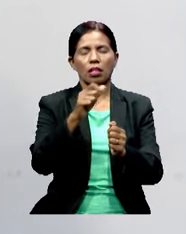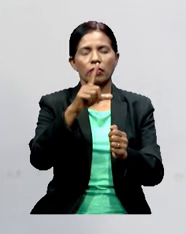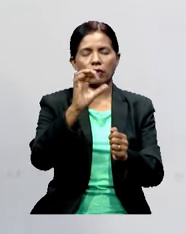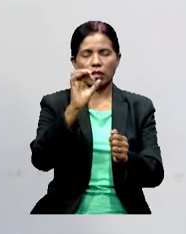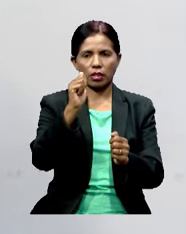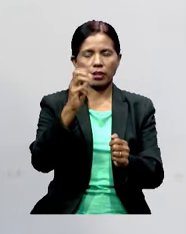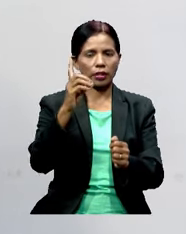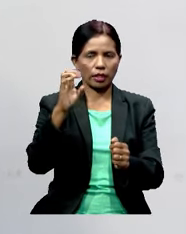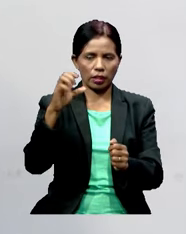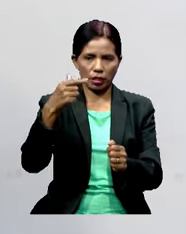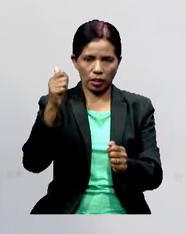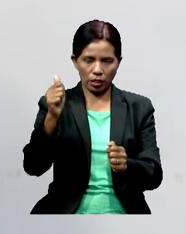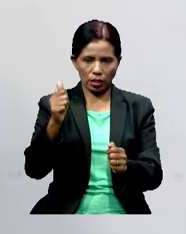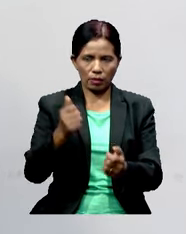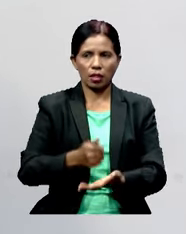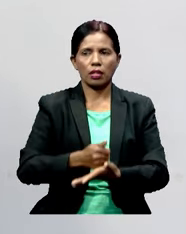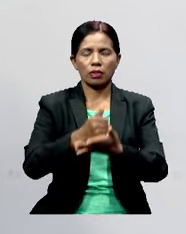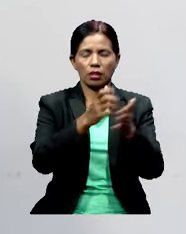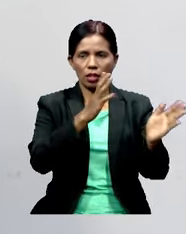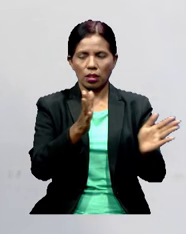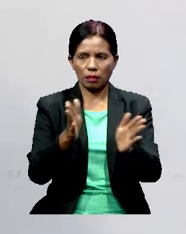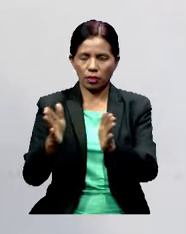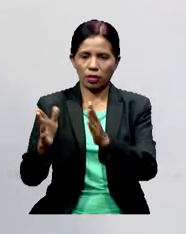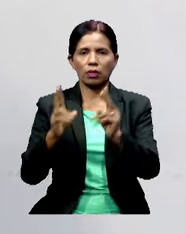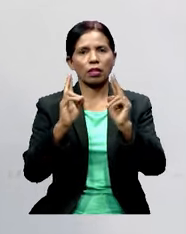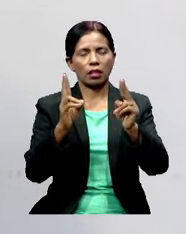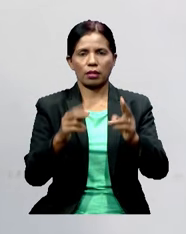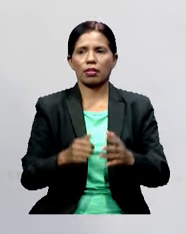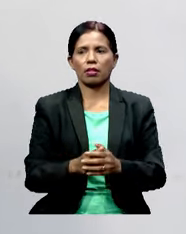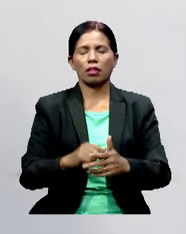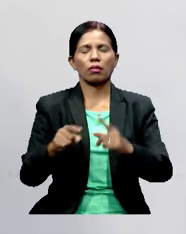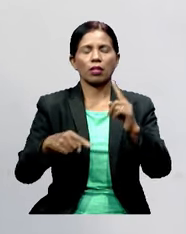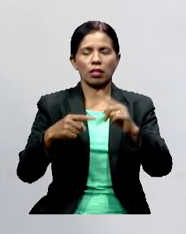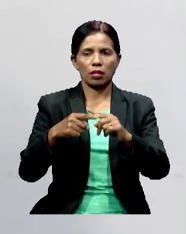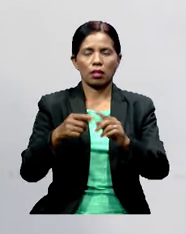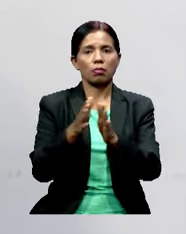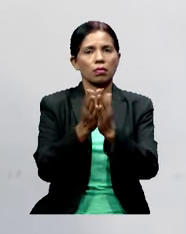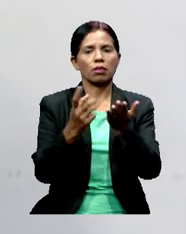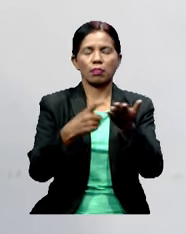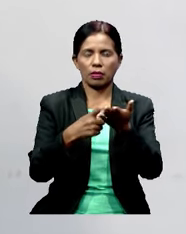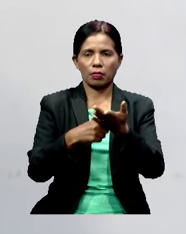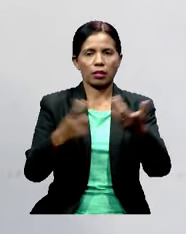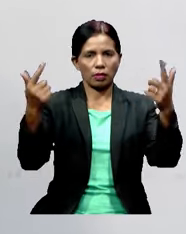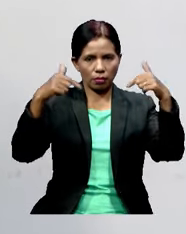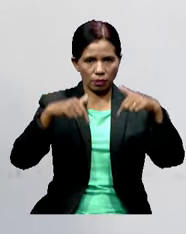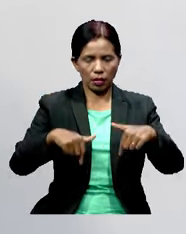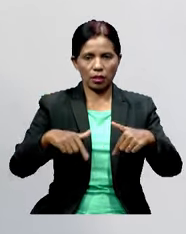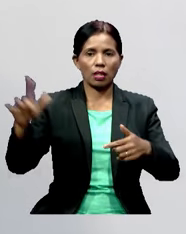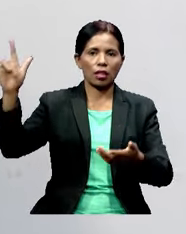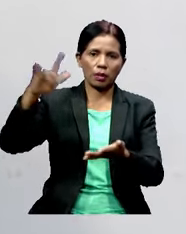parbele tulun halo prosesu lalais bahira pasaporte toiha